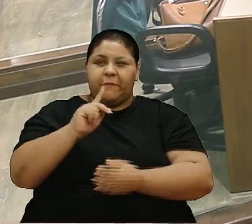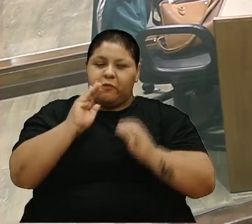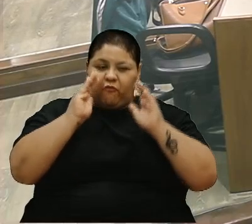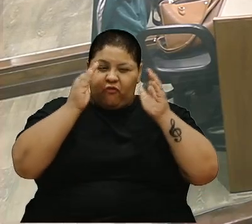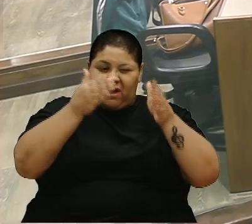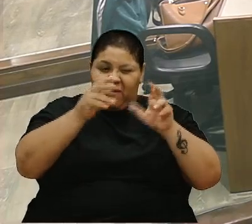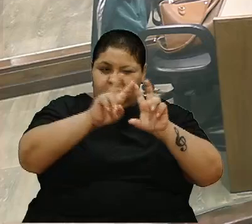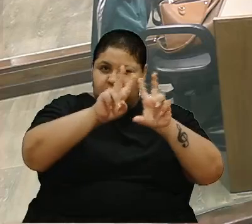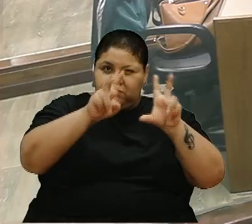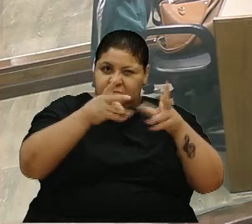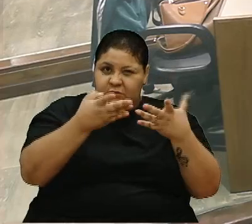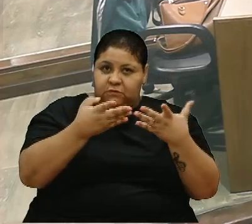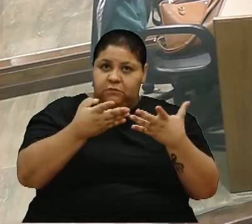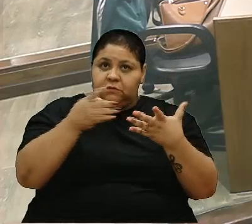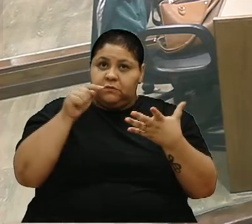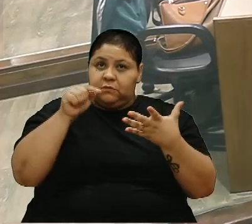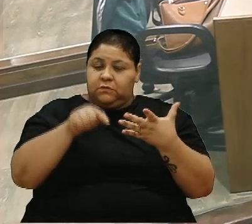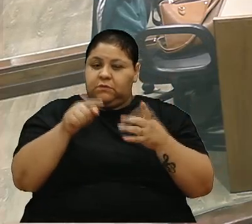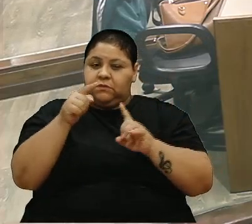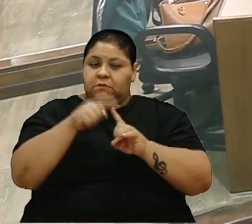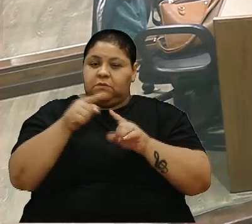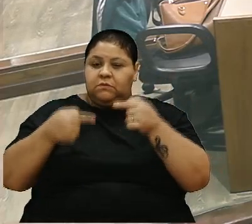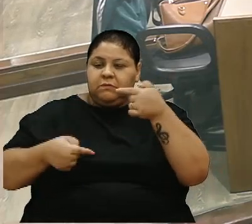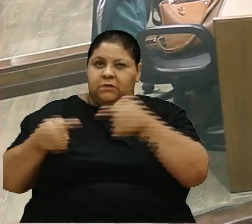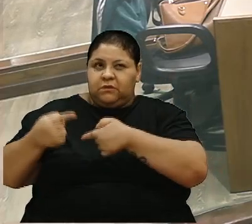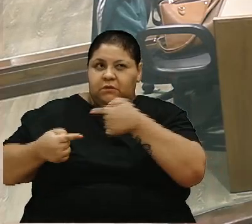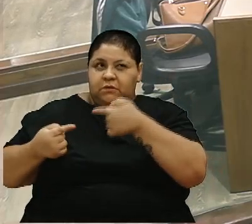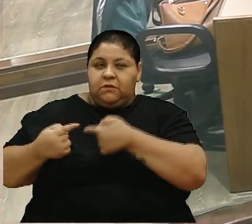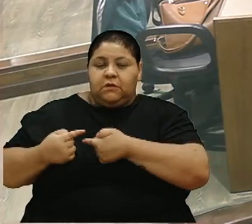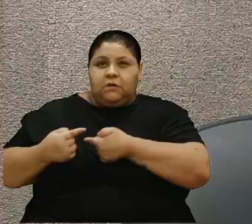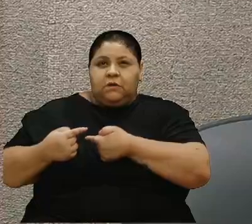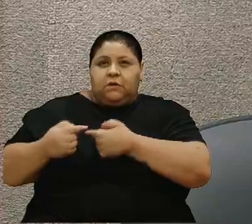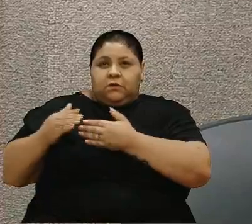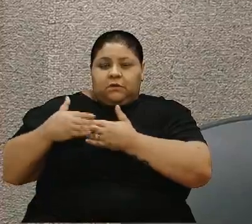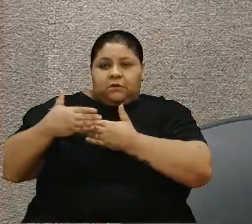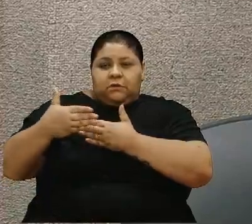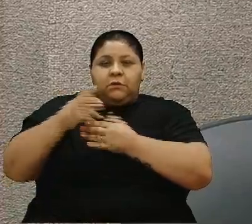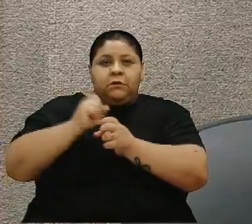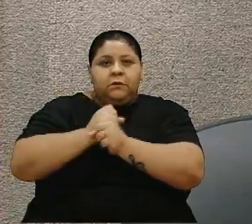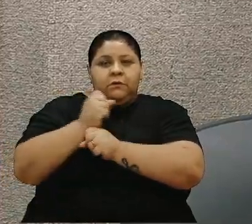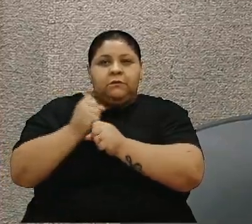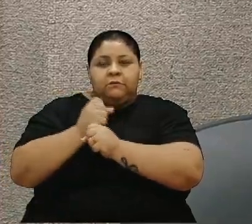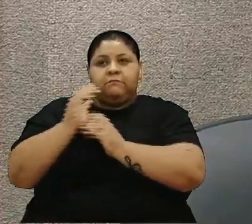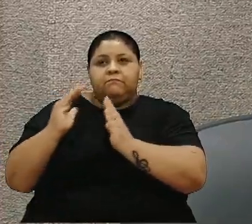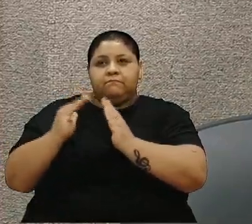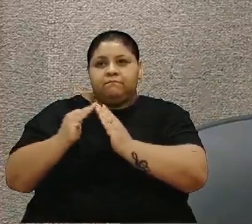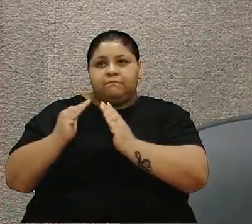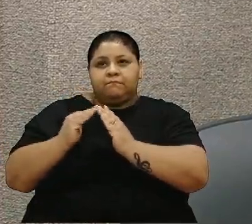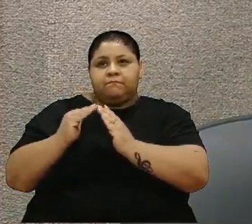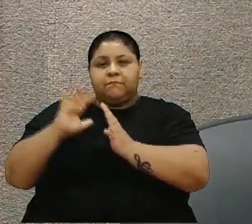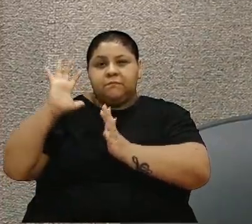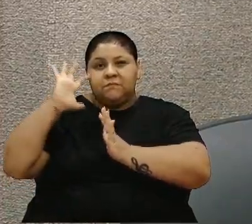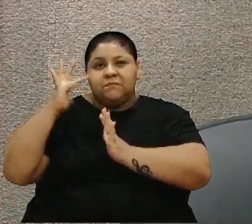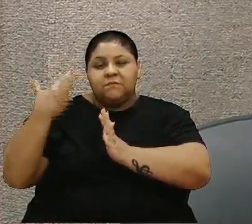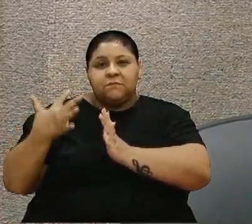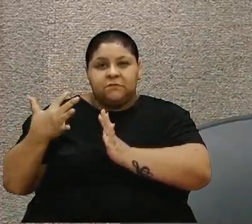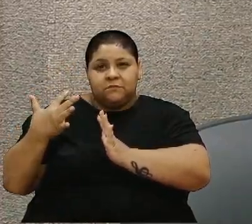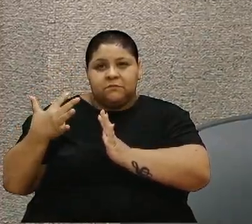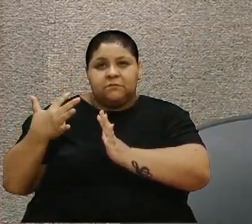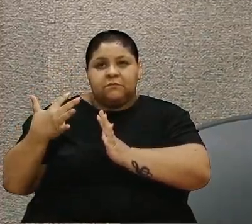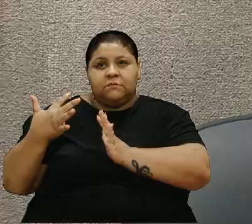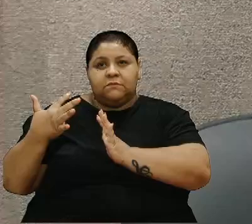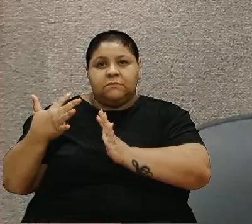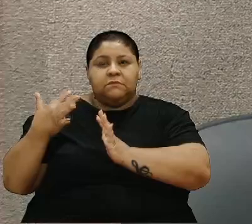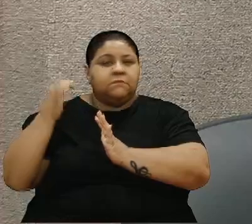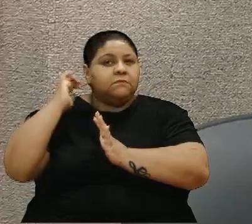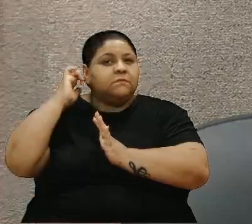pauta. Esse é o tipo de debate que, durante anos nessa casa, eles acontecem. Para declarar